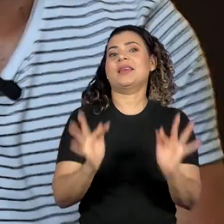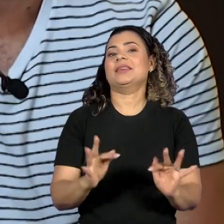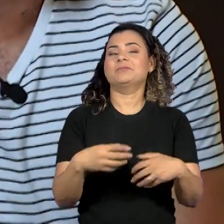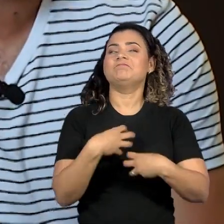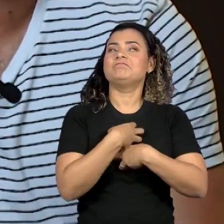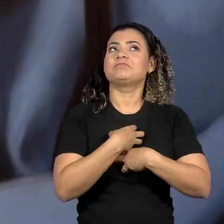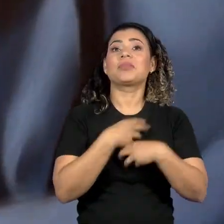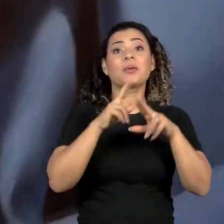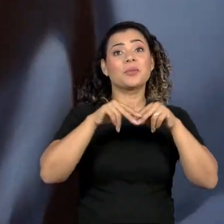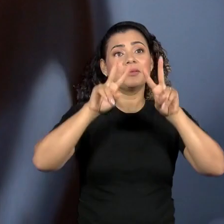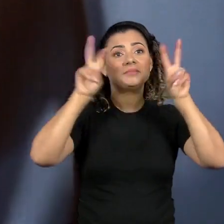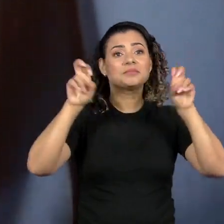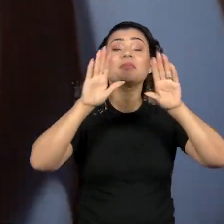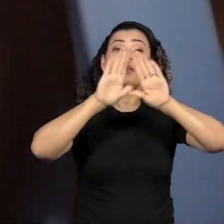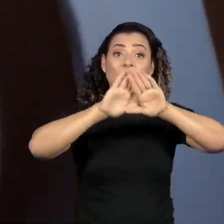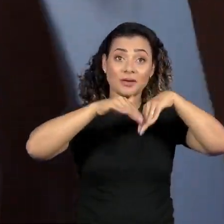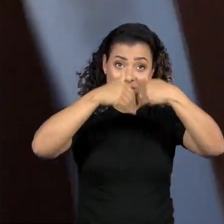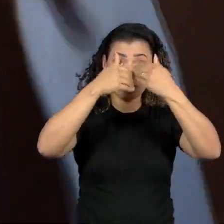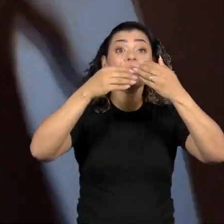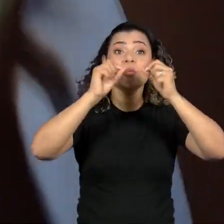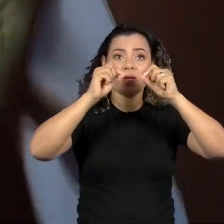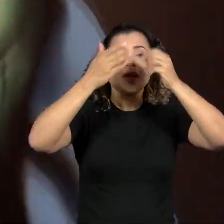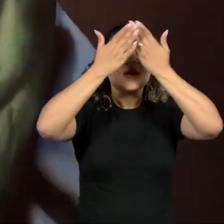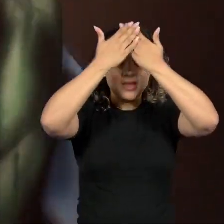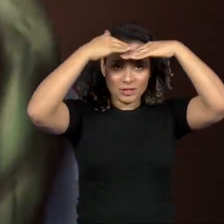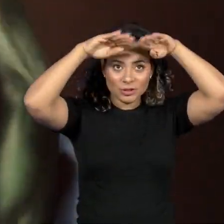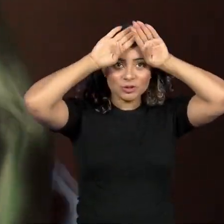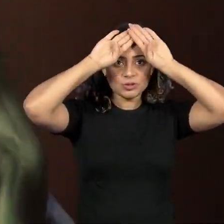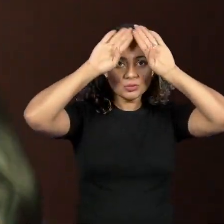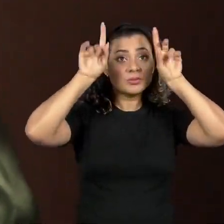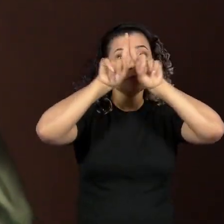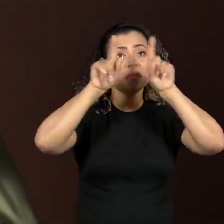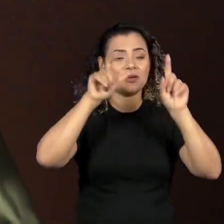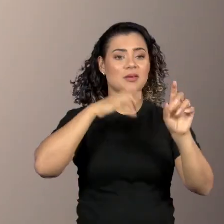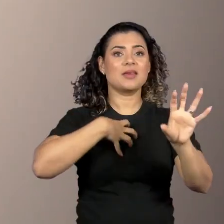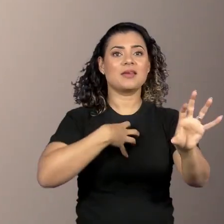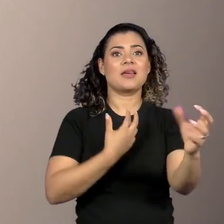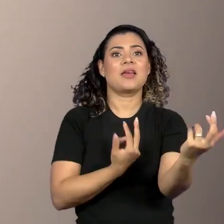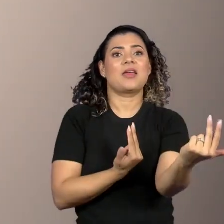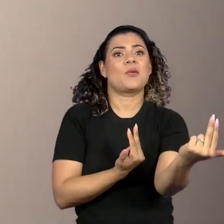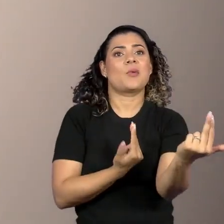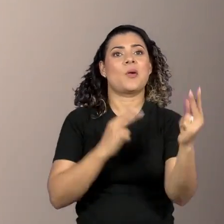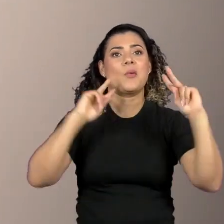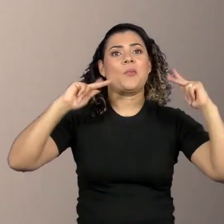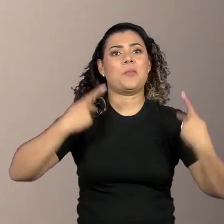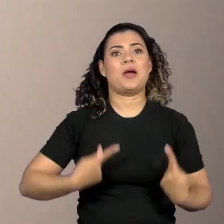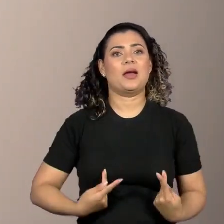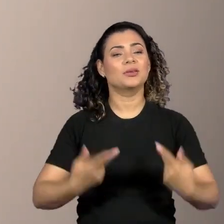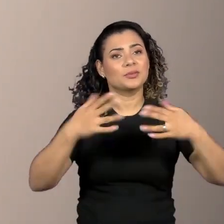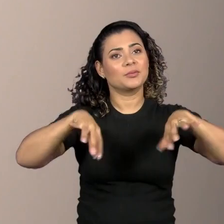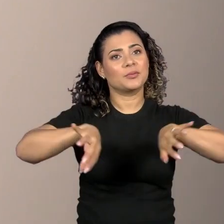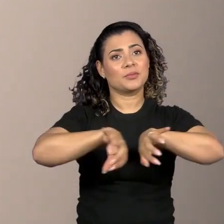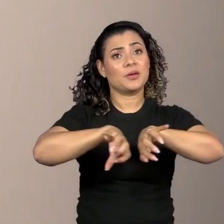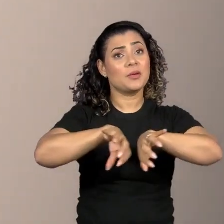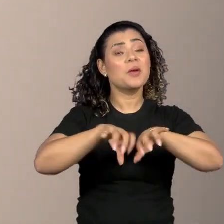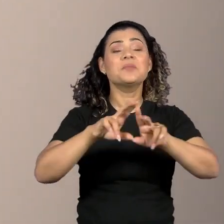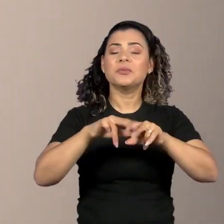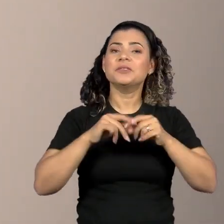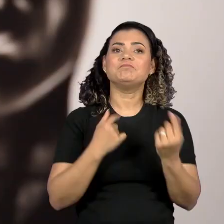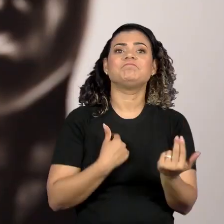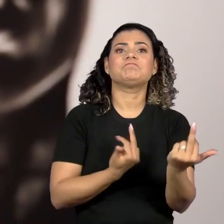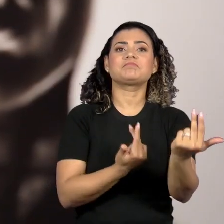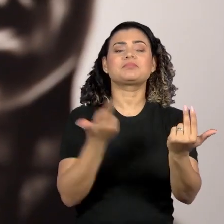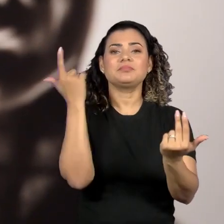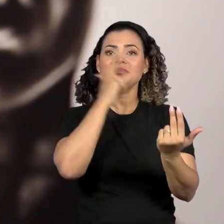para falar de Exu, que Exu é um orixá tão humano, então para mim de certa forma é importante que dentro da minha pesquisa de imagem dele eu consiga